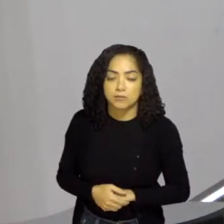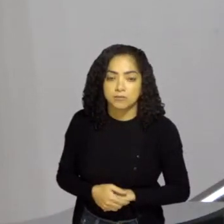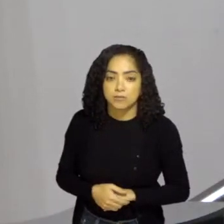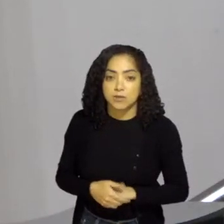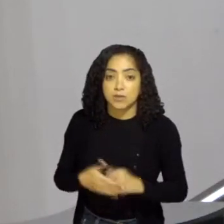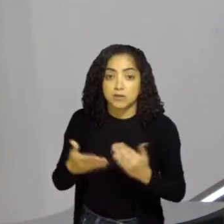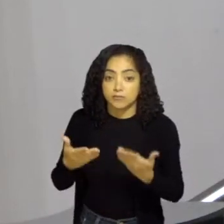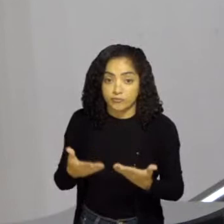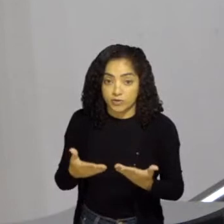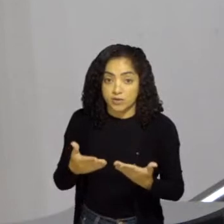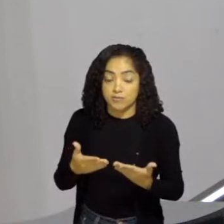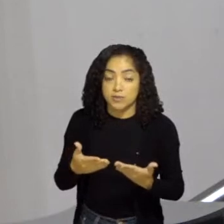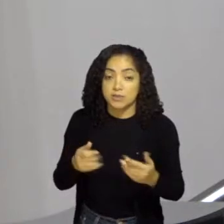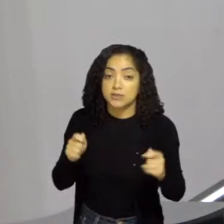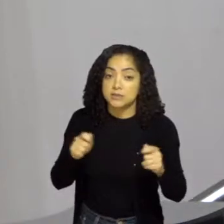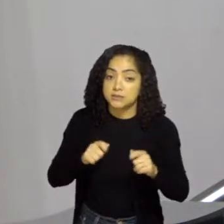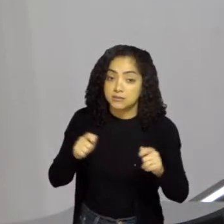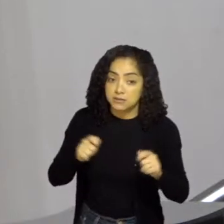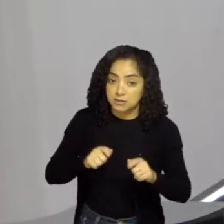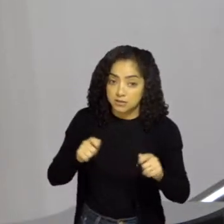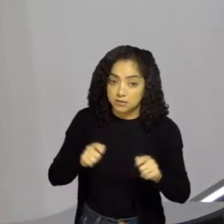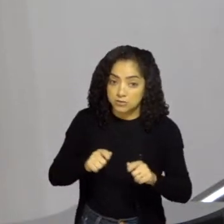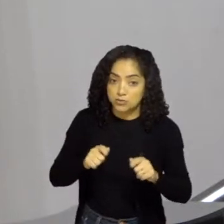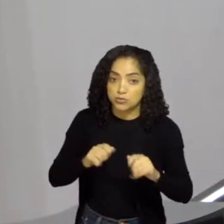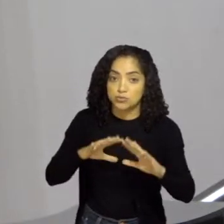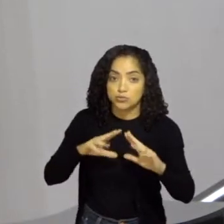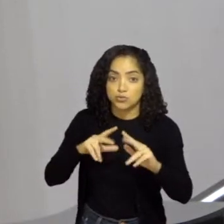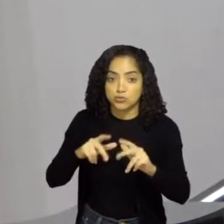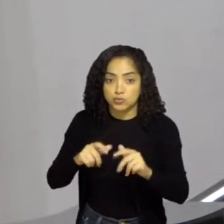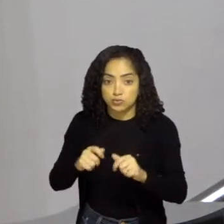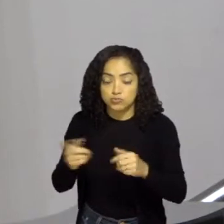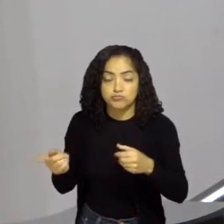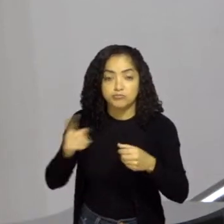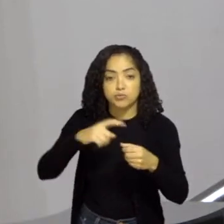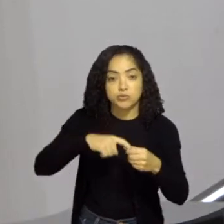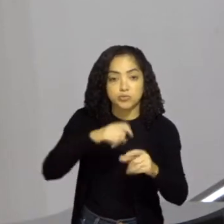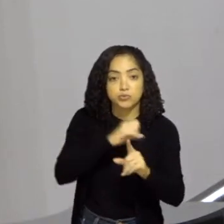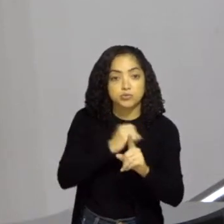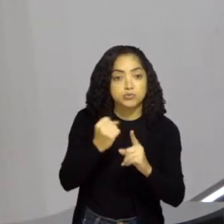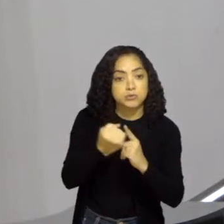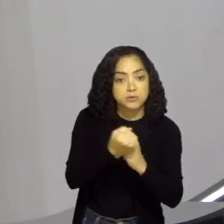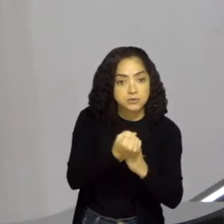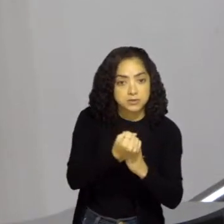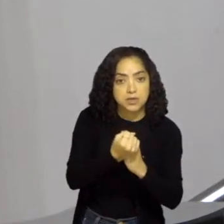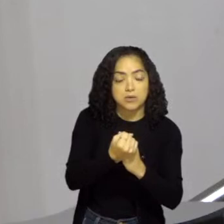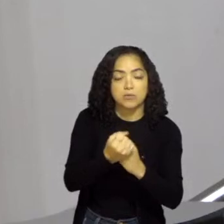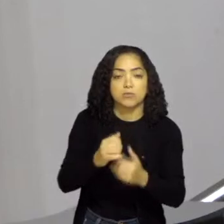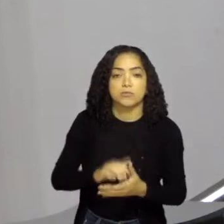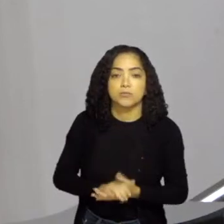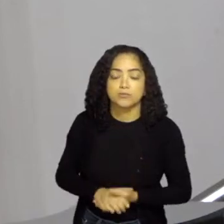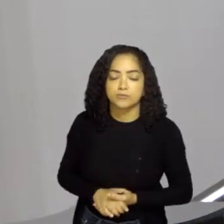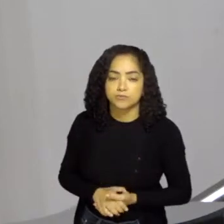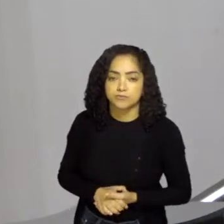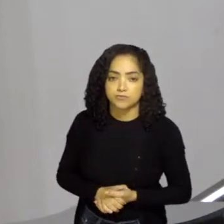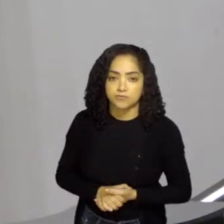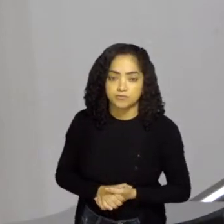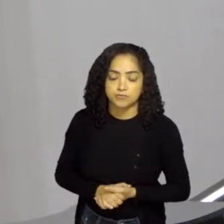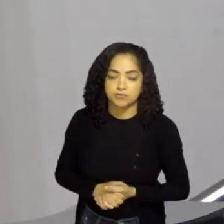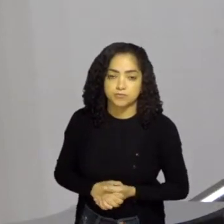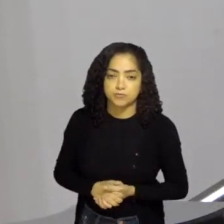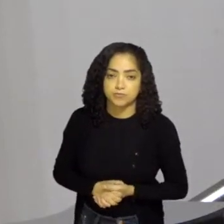viabilizando o ciclo completo de reinserção social e da outra